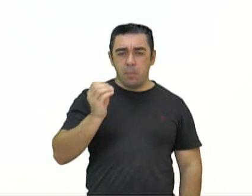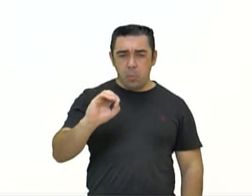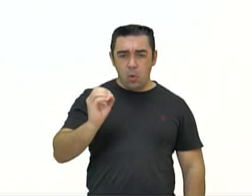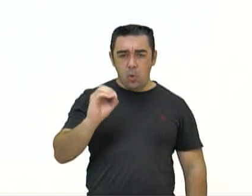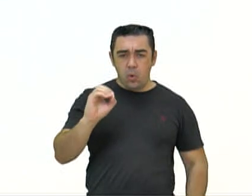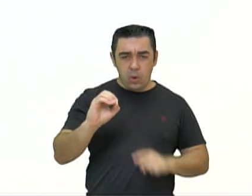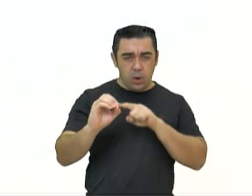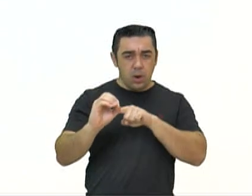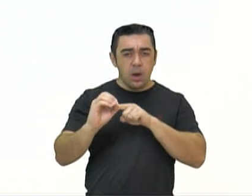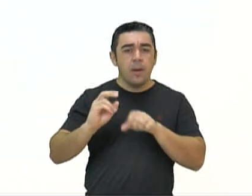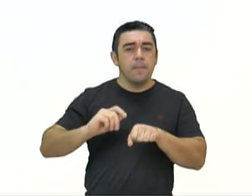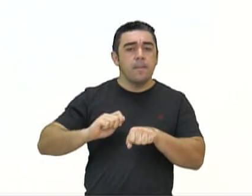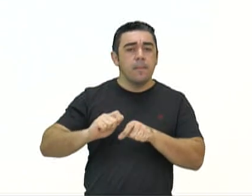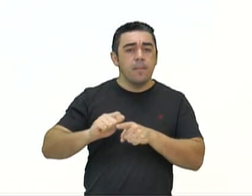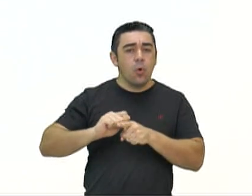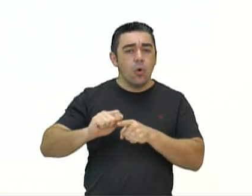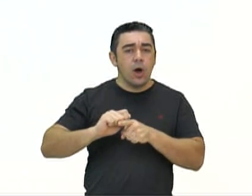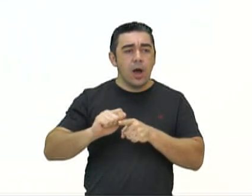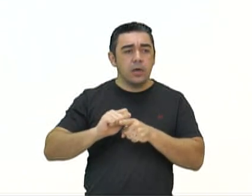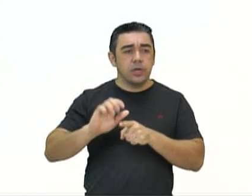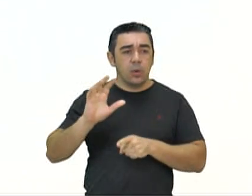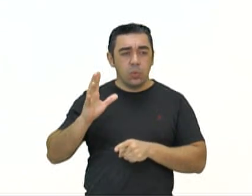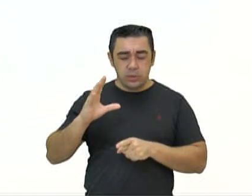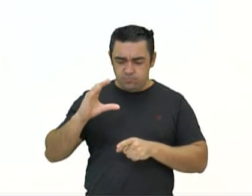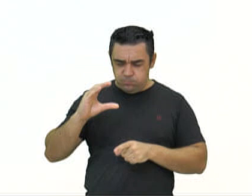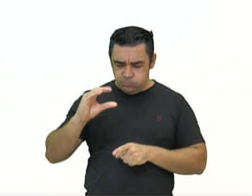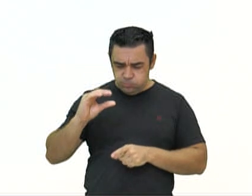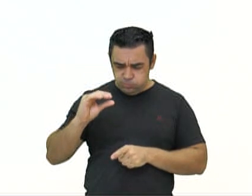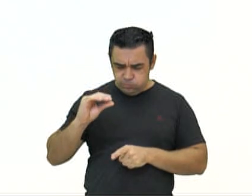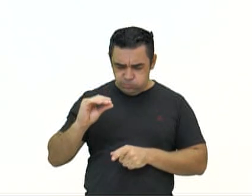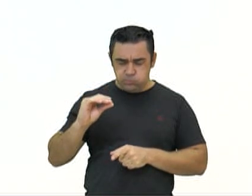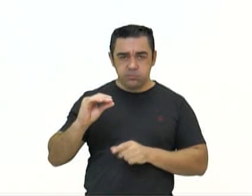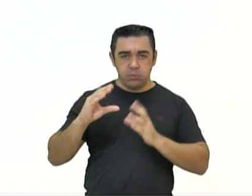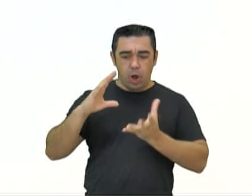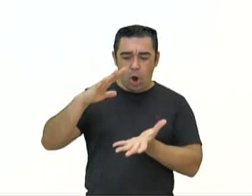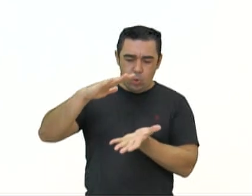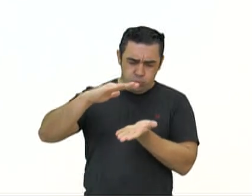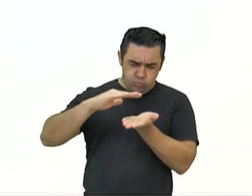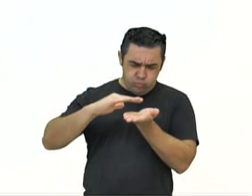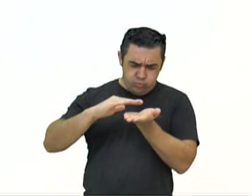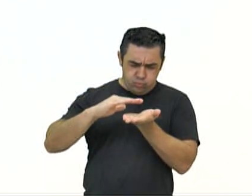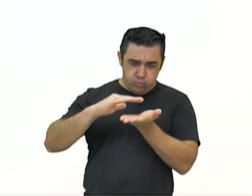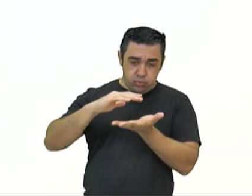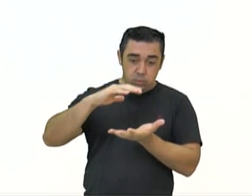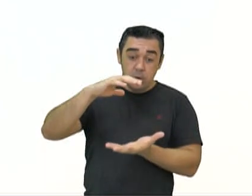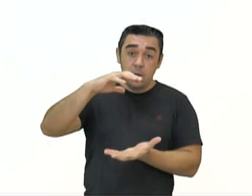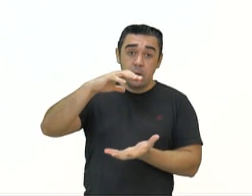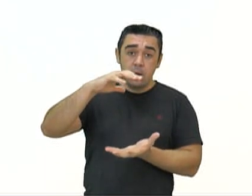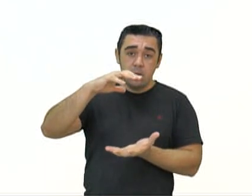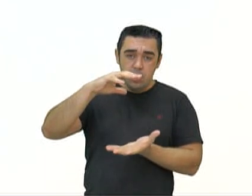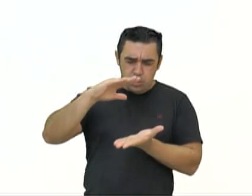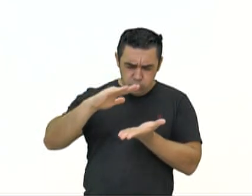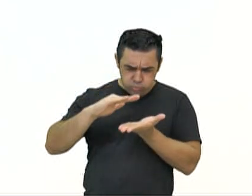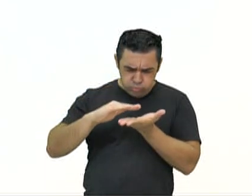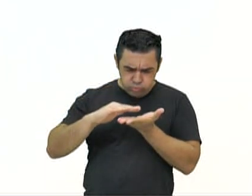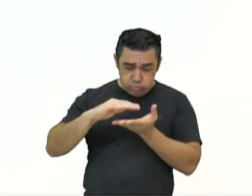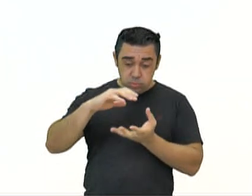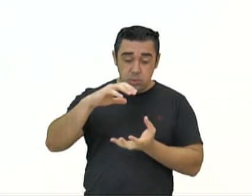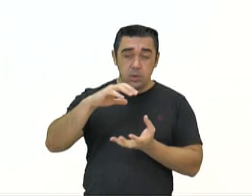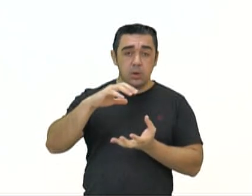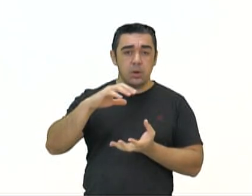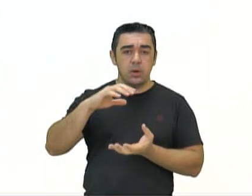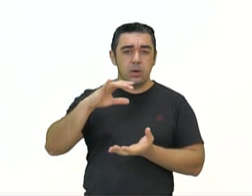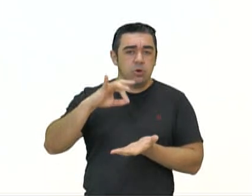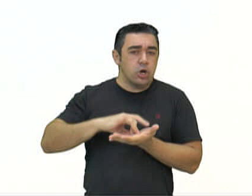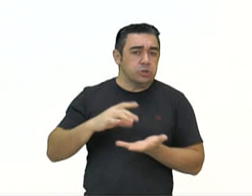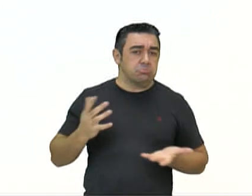aqui embaixo, ela se deforma, mas quando deixa-se de aplicar a força, a bola volta ao seu formato original.